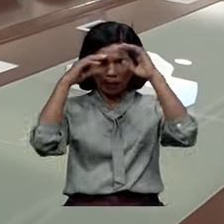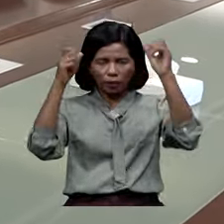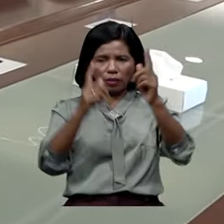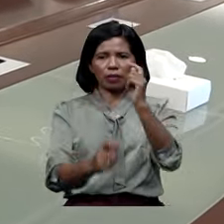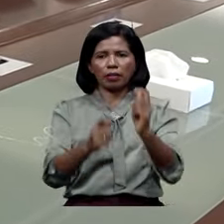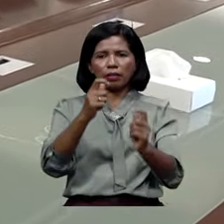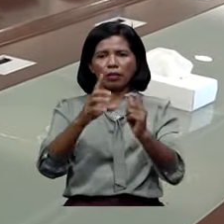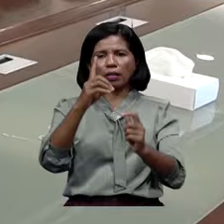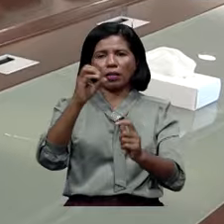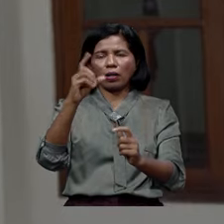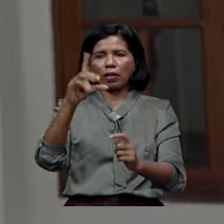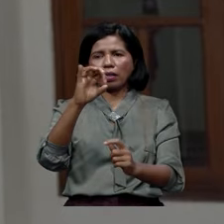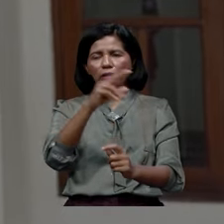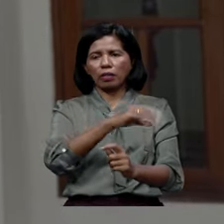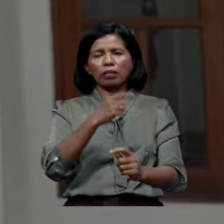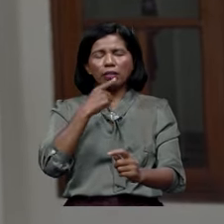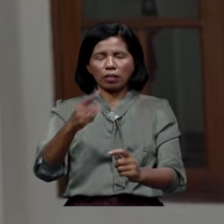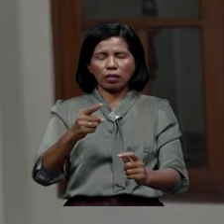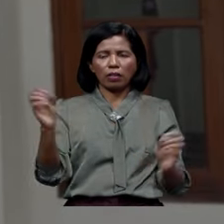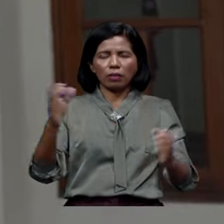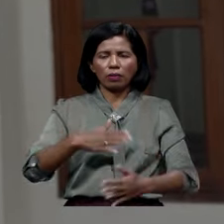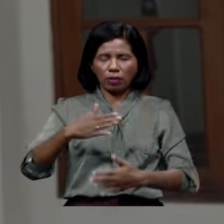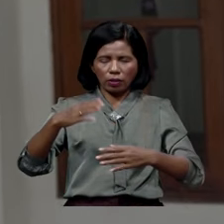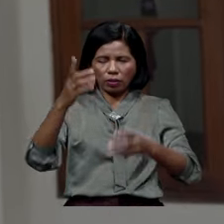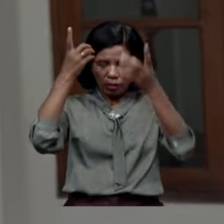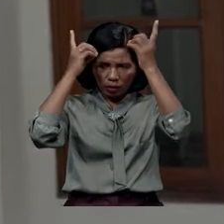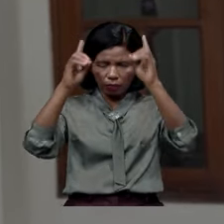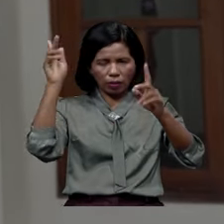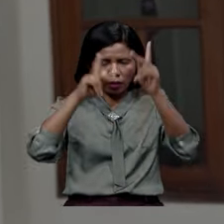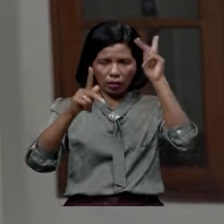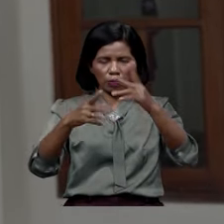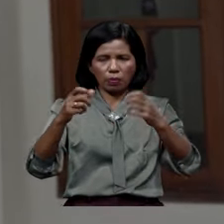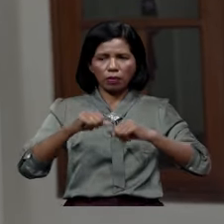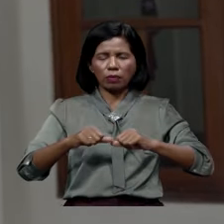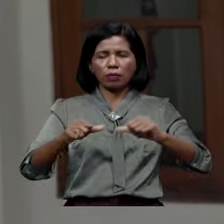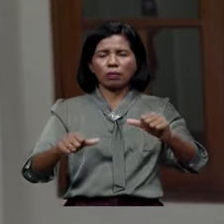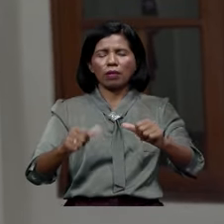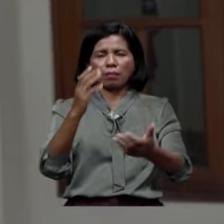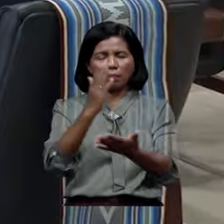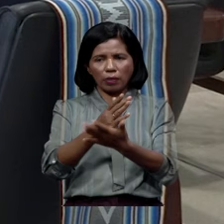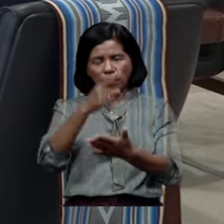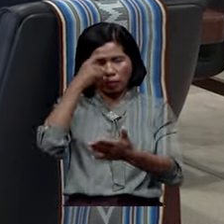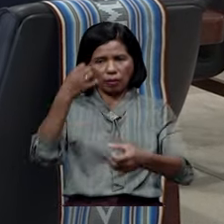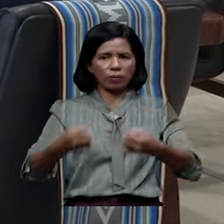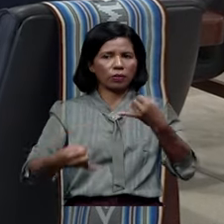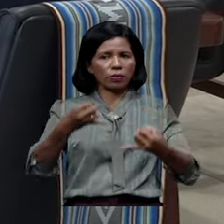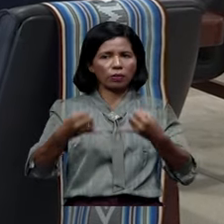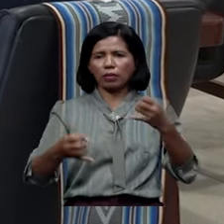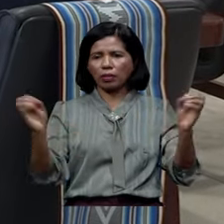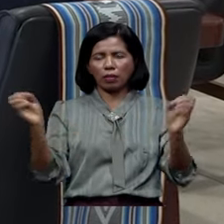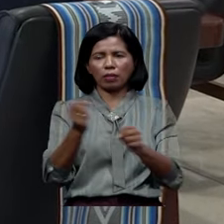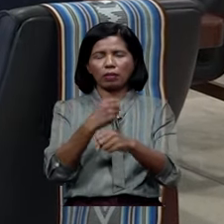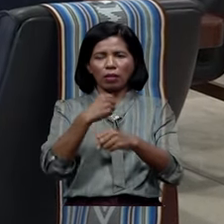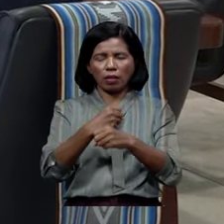Olino dos Santos, lamenta a decisão, né? Também dá um né, caso Barakma continua pendente, também juiz lá ia atuar o